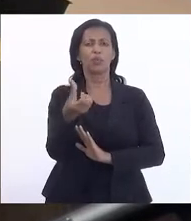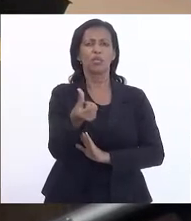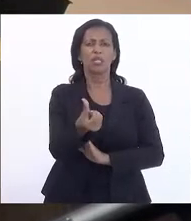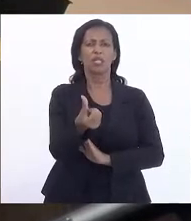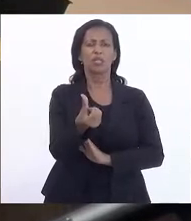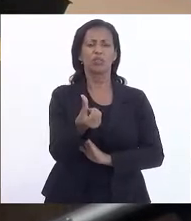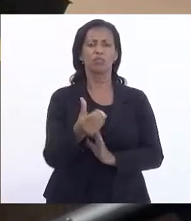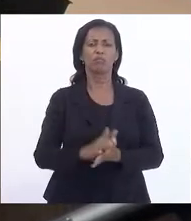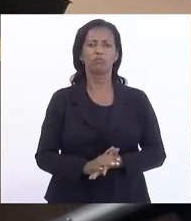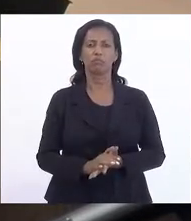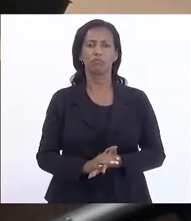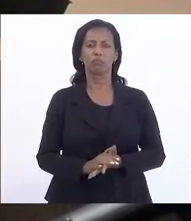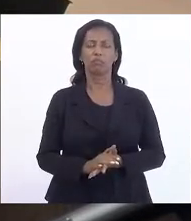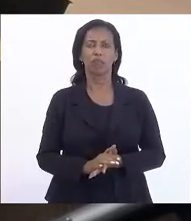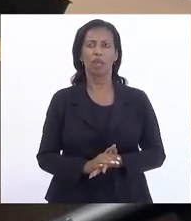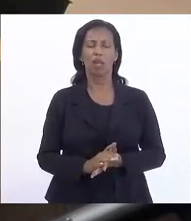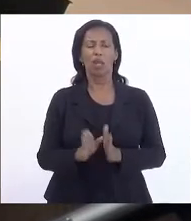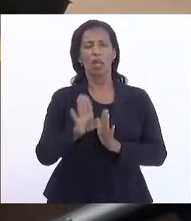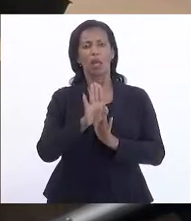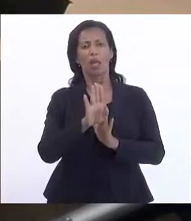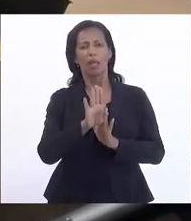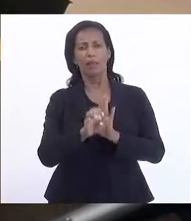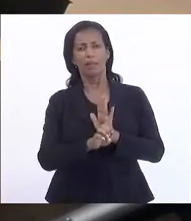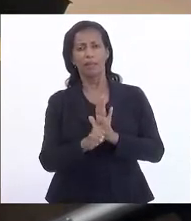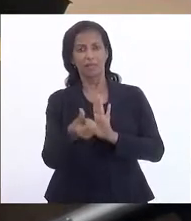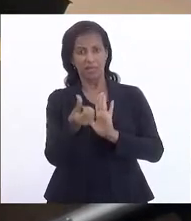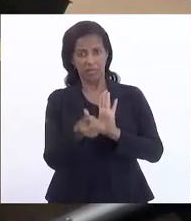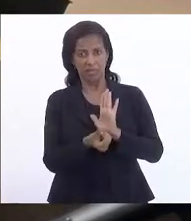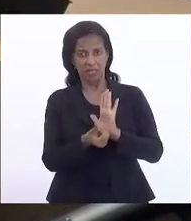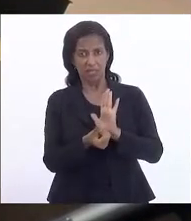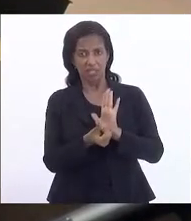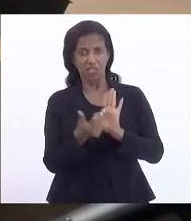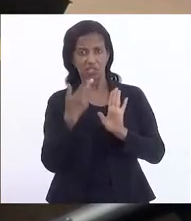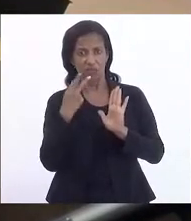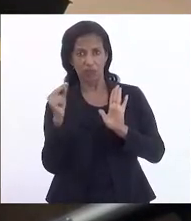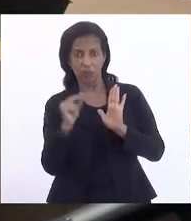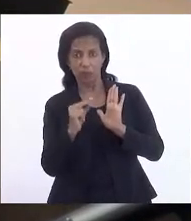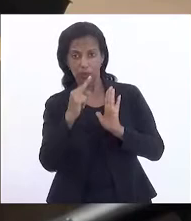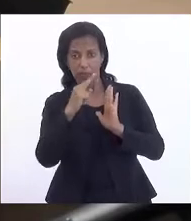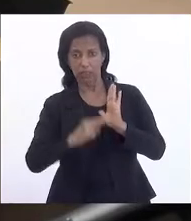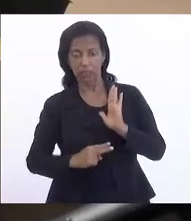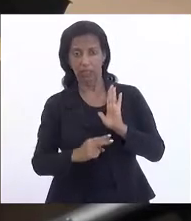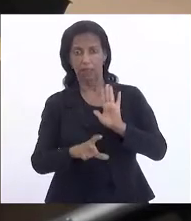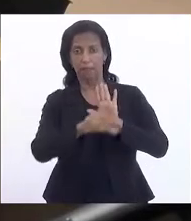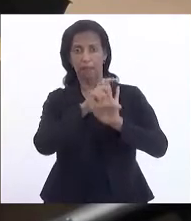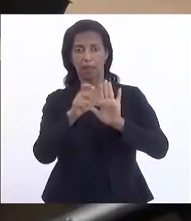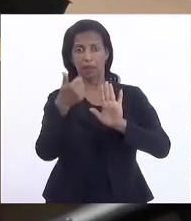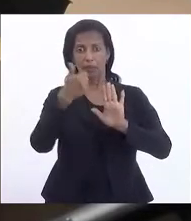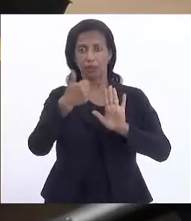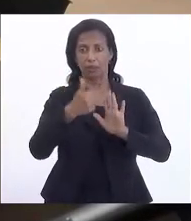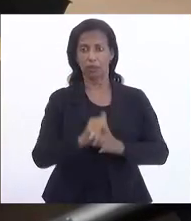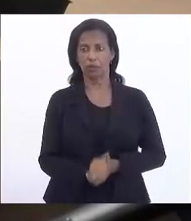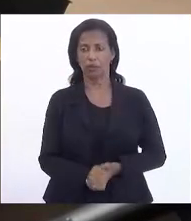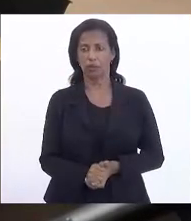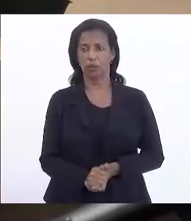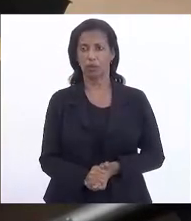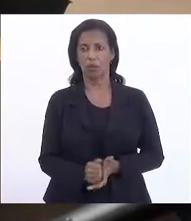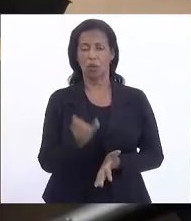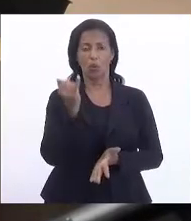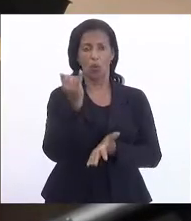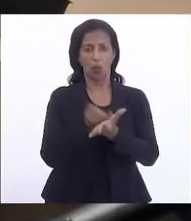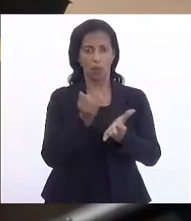A emenda 6 diz o seguinte, parágrafo 1º, o imposto